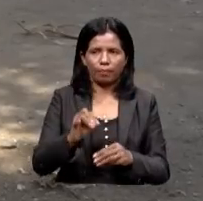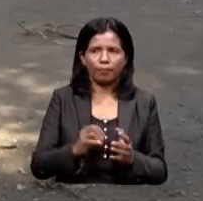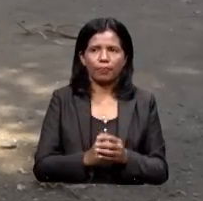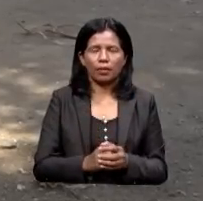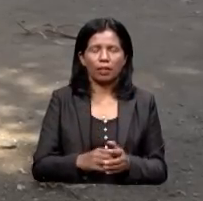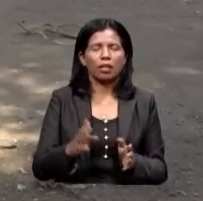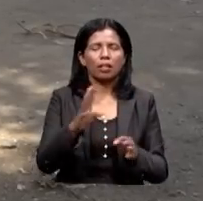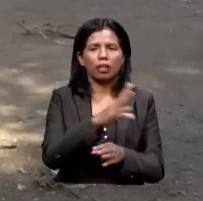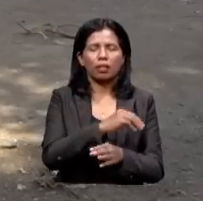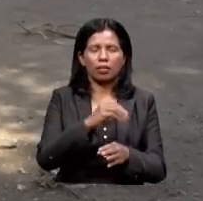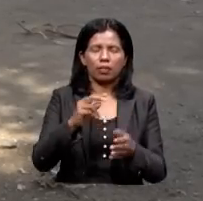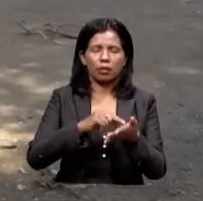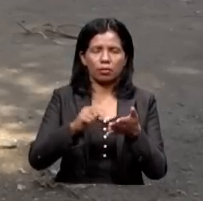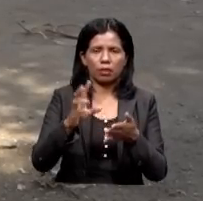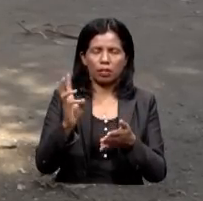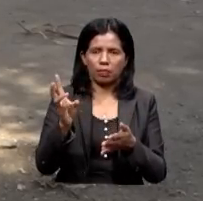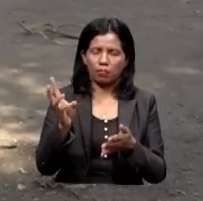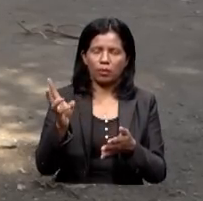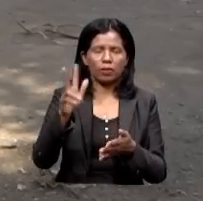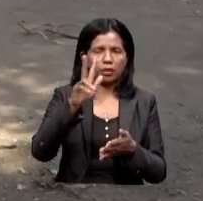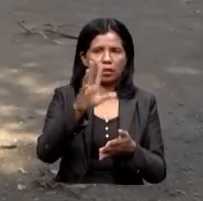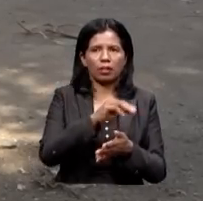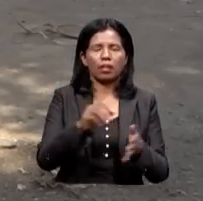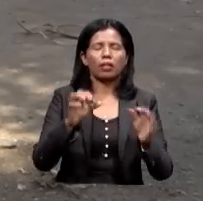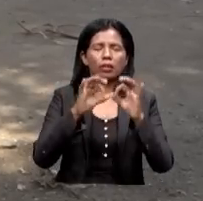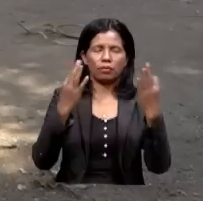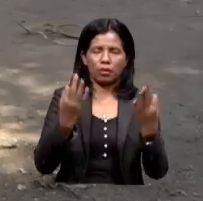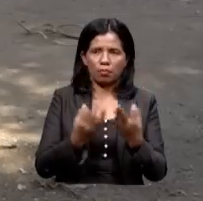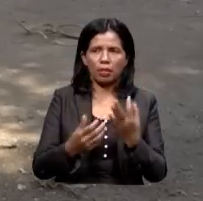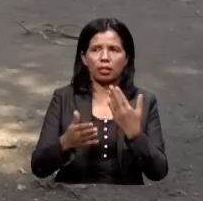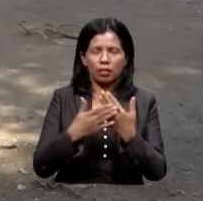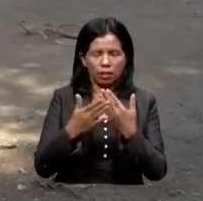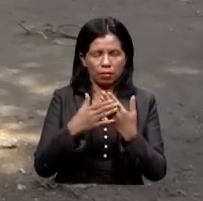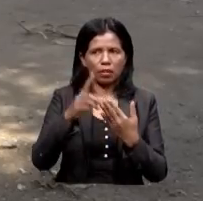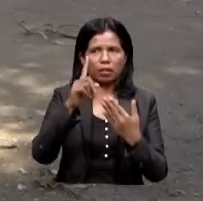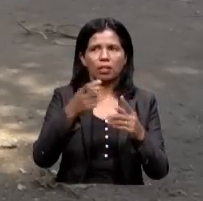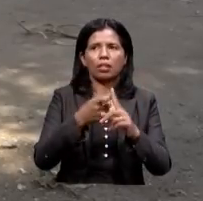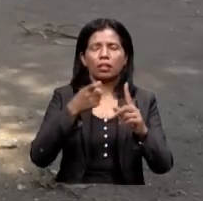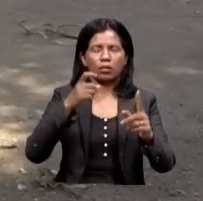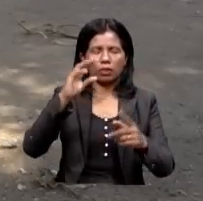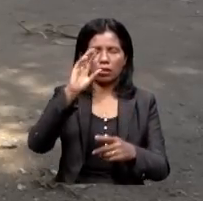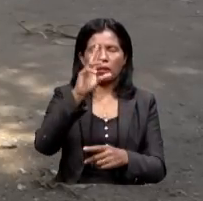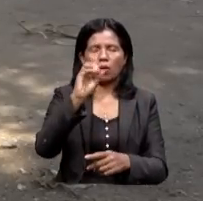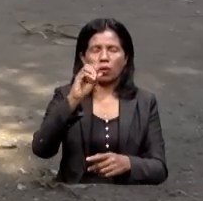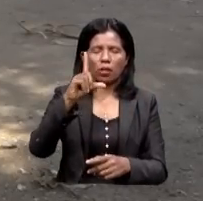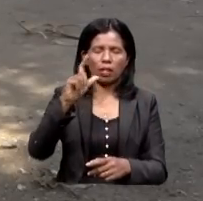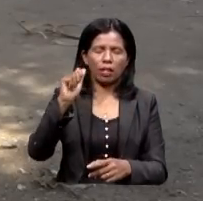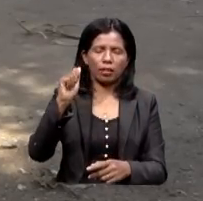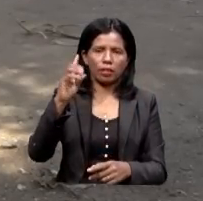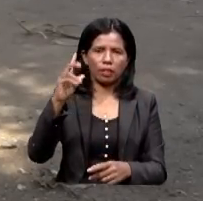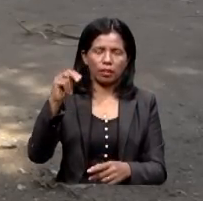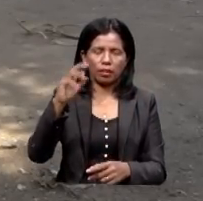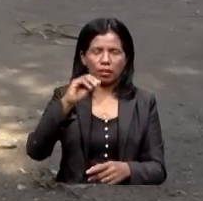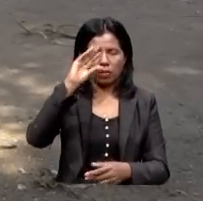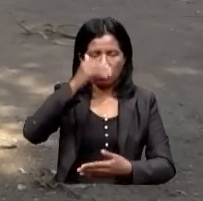D, numero nengulu resentolu, sai sasim ba familia simples ida, husi Olandino, Roselia, no oang na